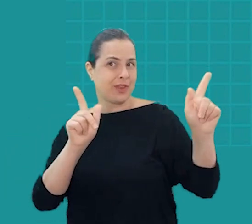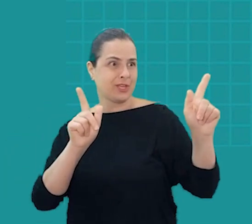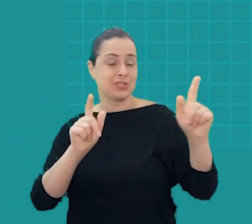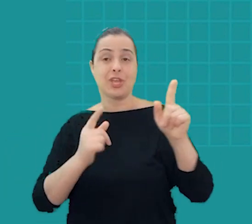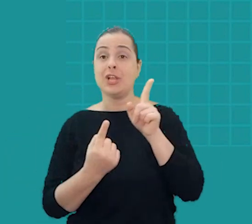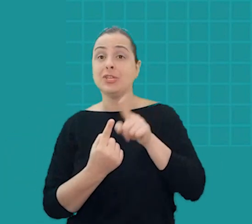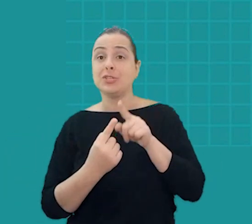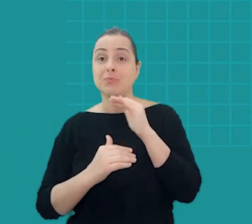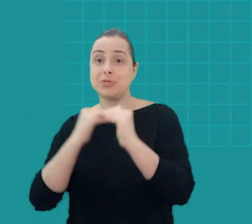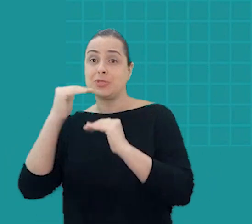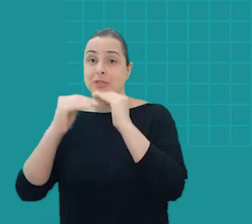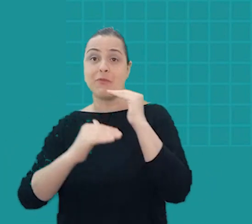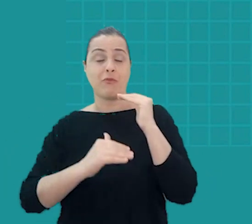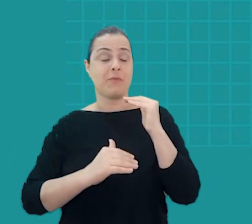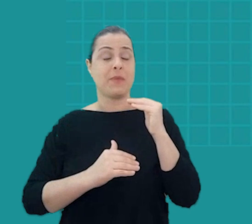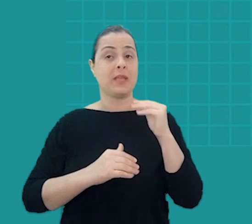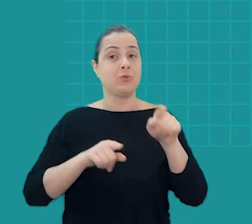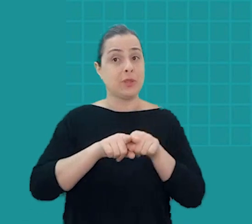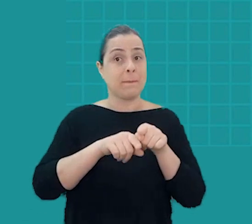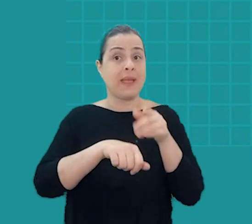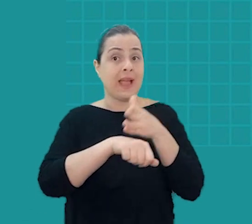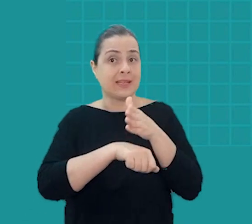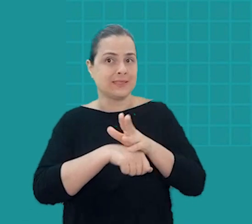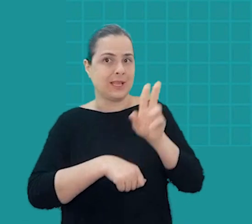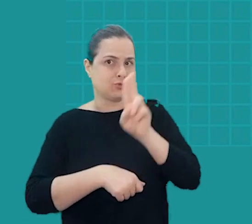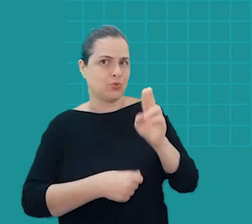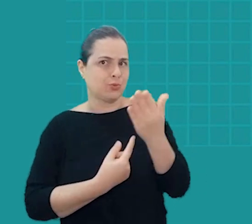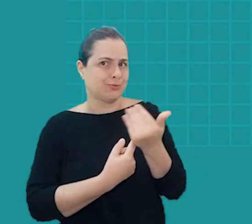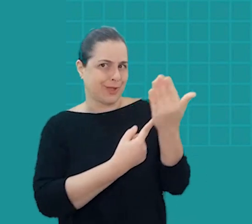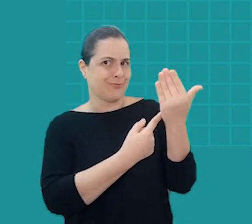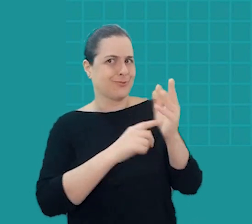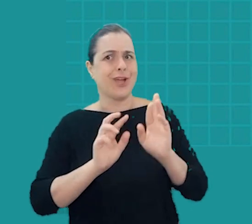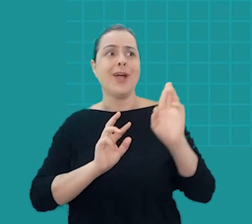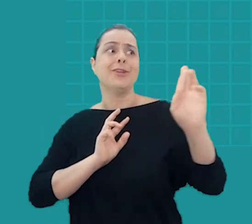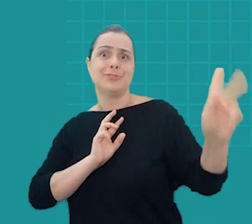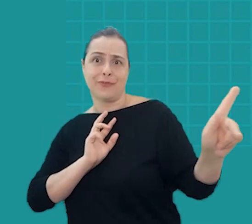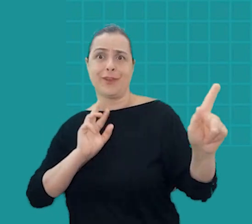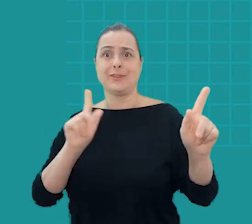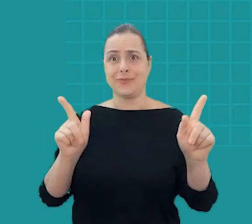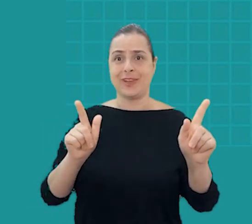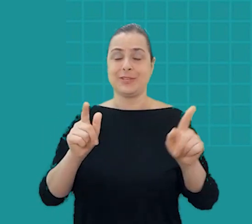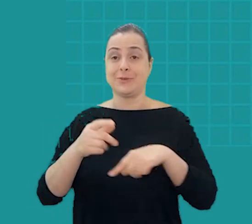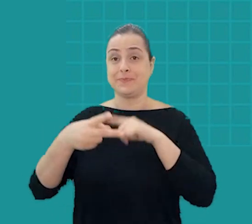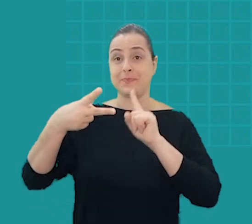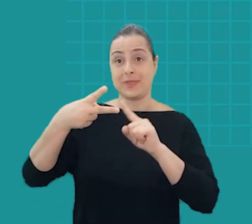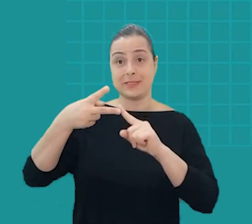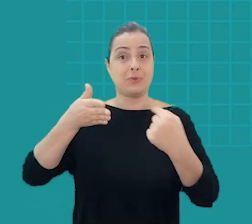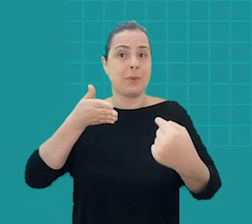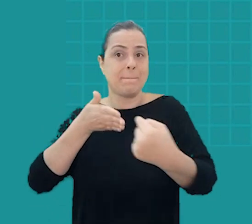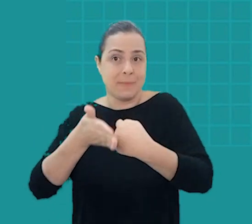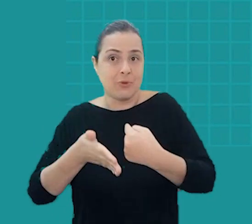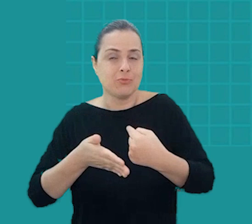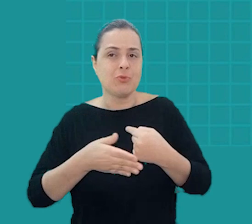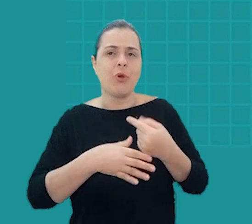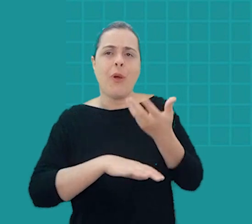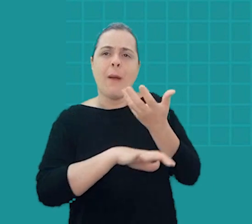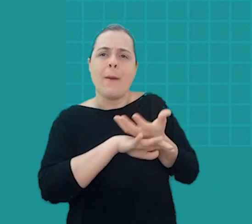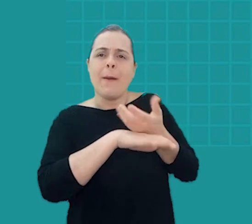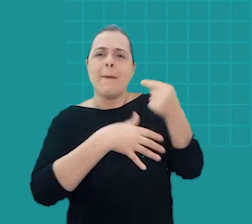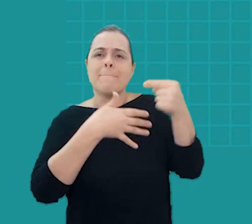à tecnologia. Então, quantas vezes você pergunta? Segunda pergunta que ele me fez foi, Thierry, quais são suas matérias